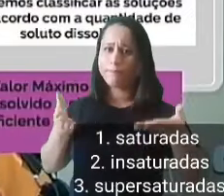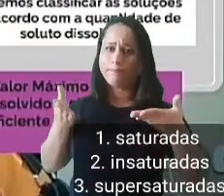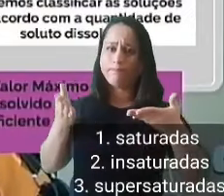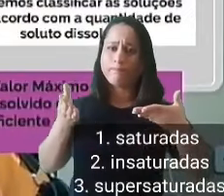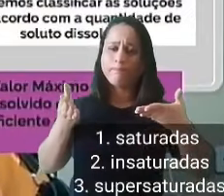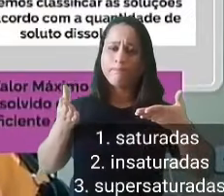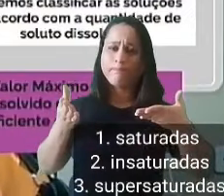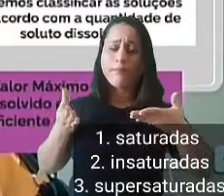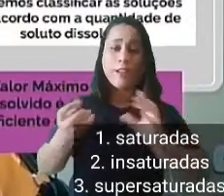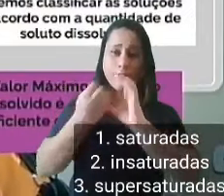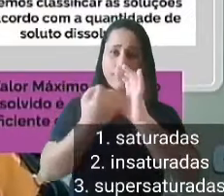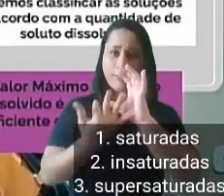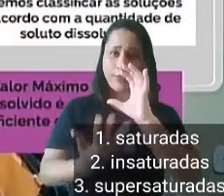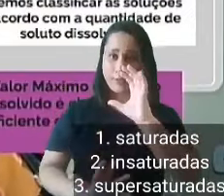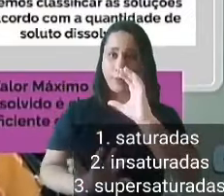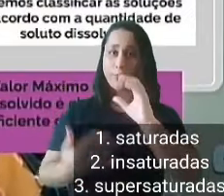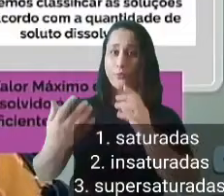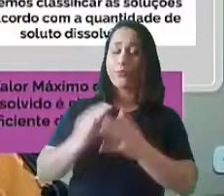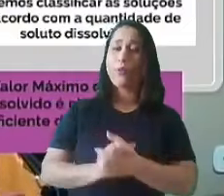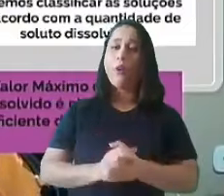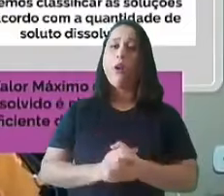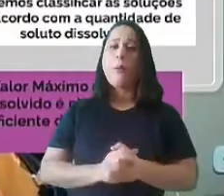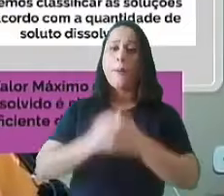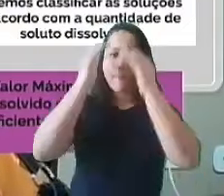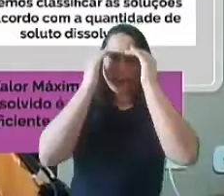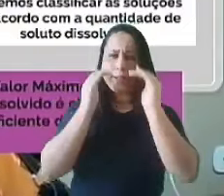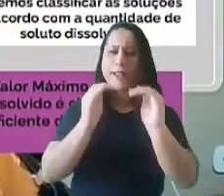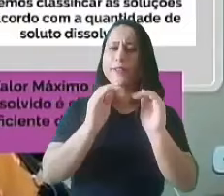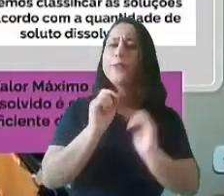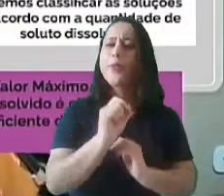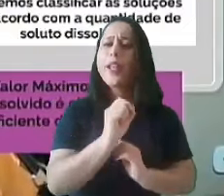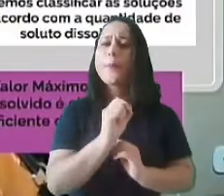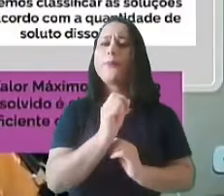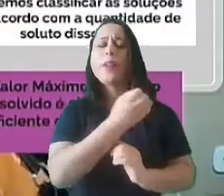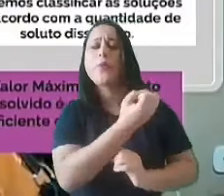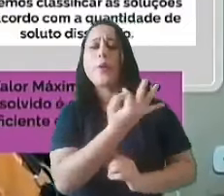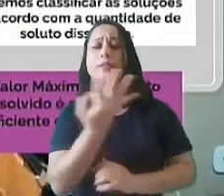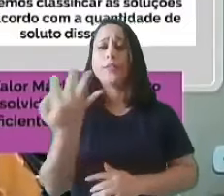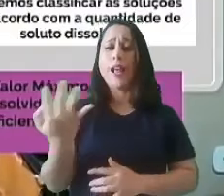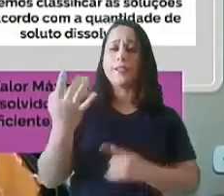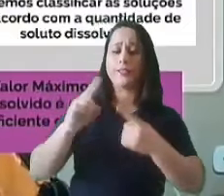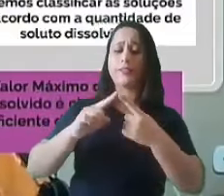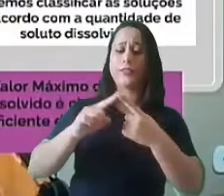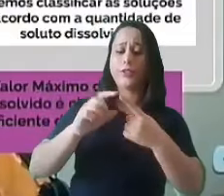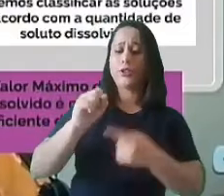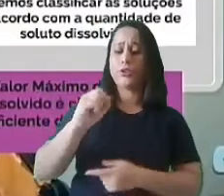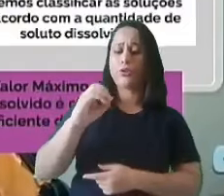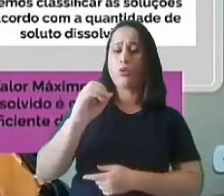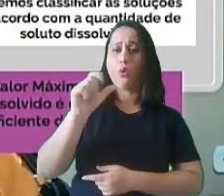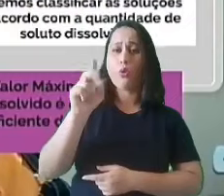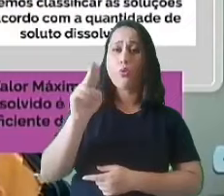supersaturadas. Essa classificação é de acordo com a quantidade de soluto que é